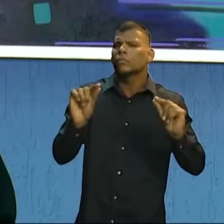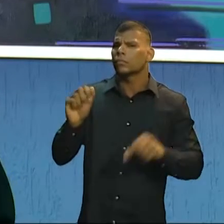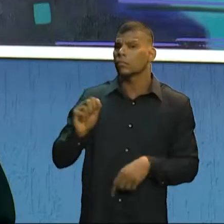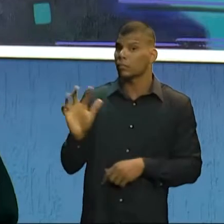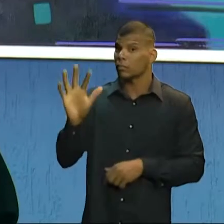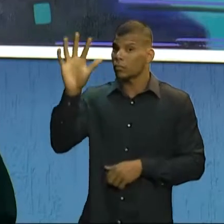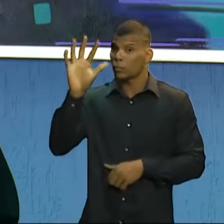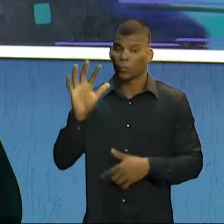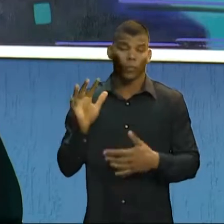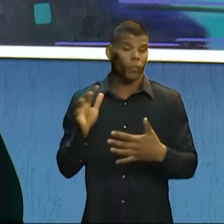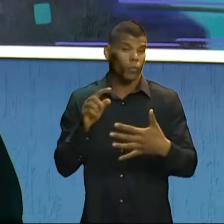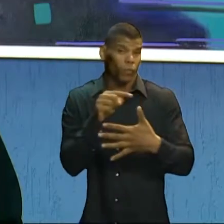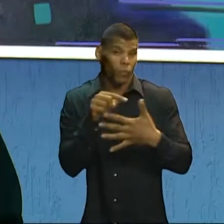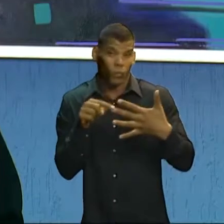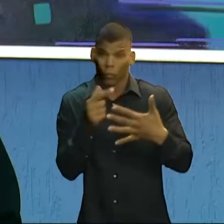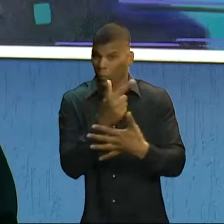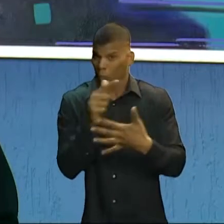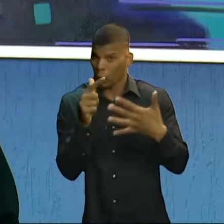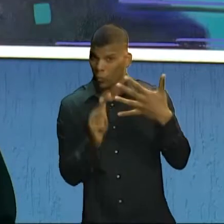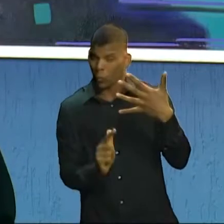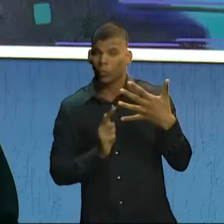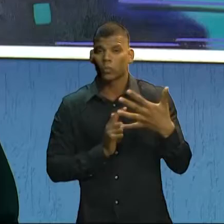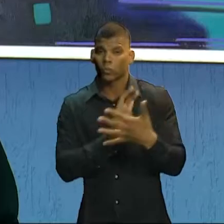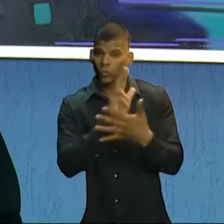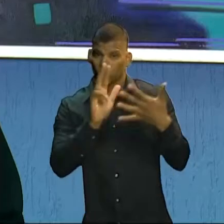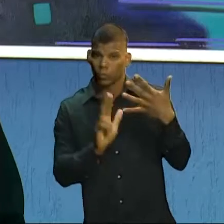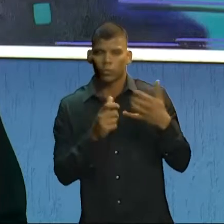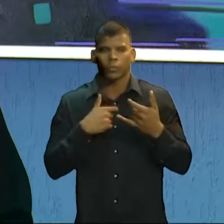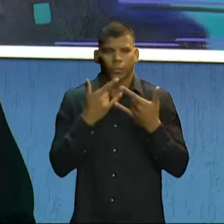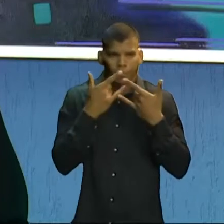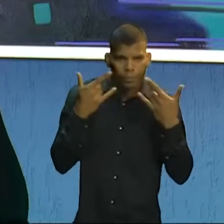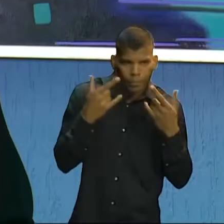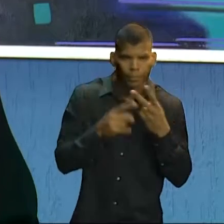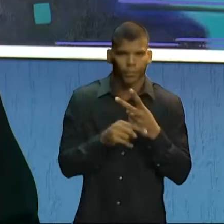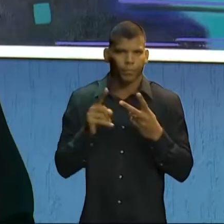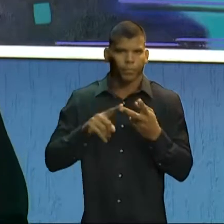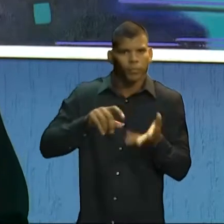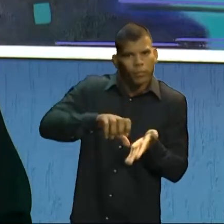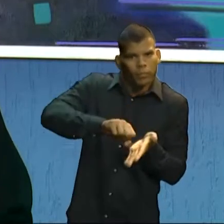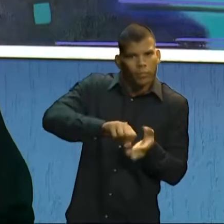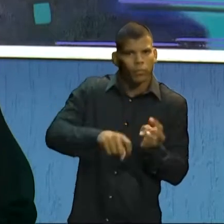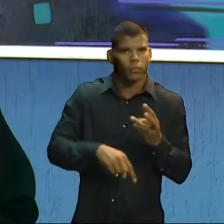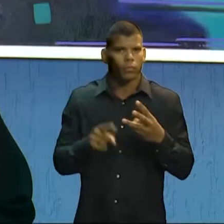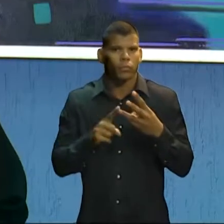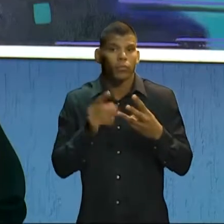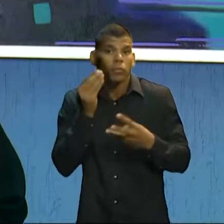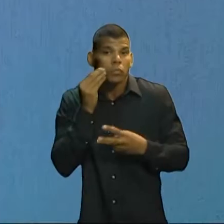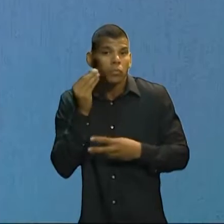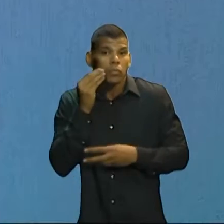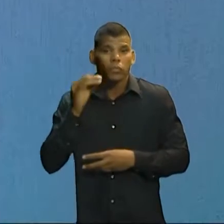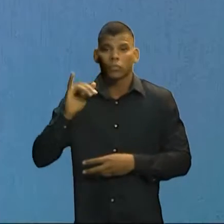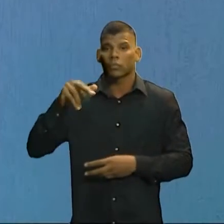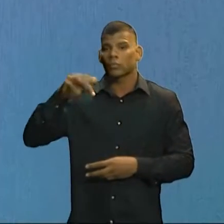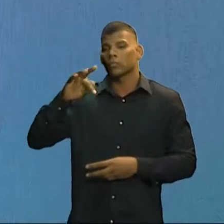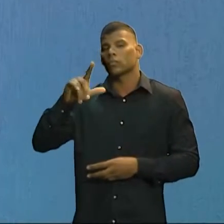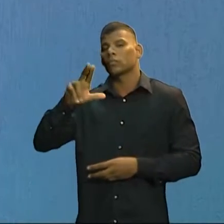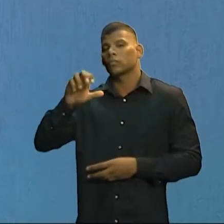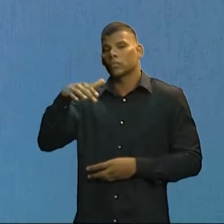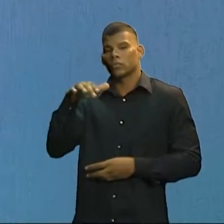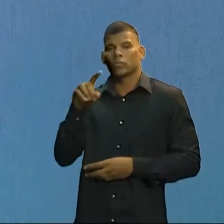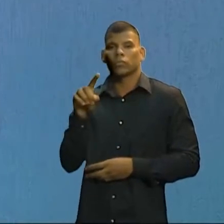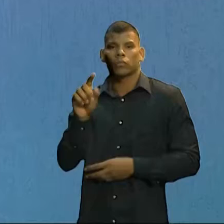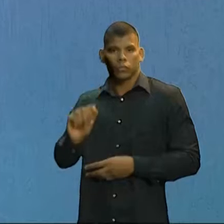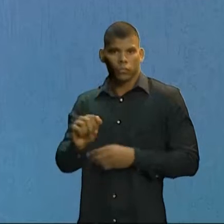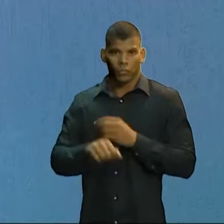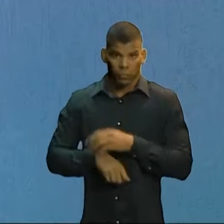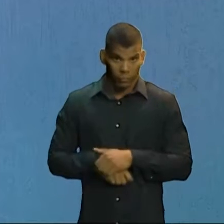de outros produtos e serviços, como máscaras, álcool em gel e testes de influenza. Desde o